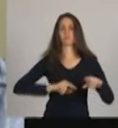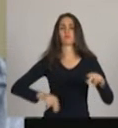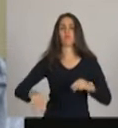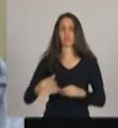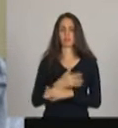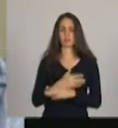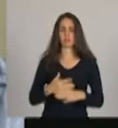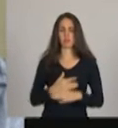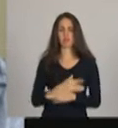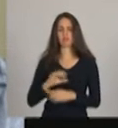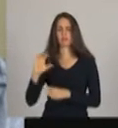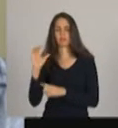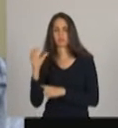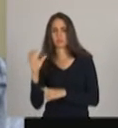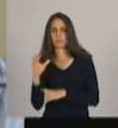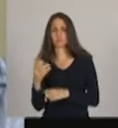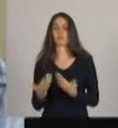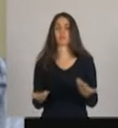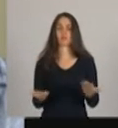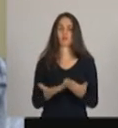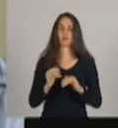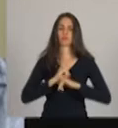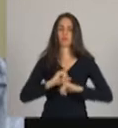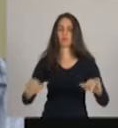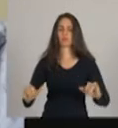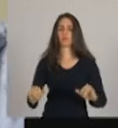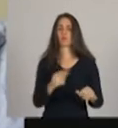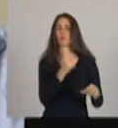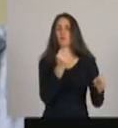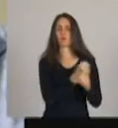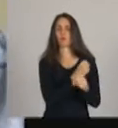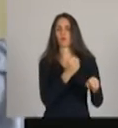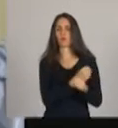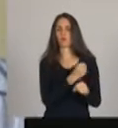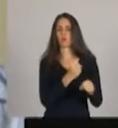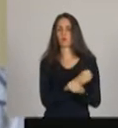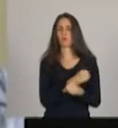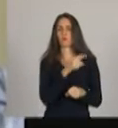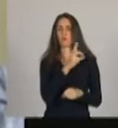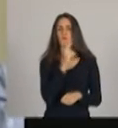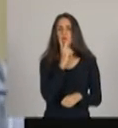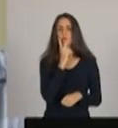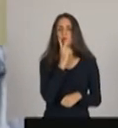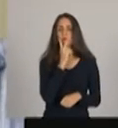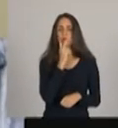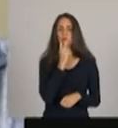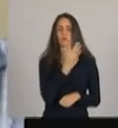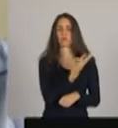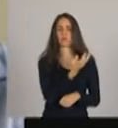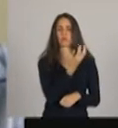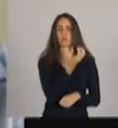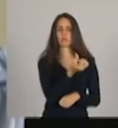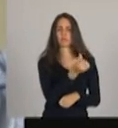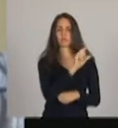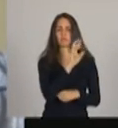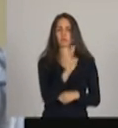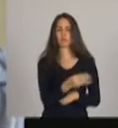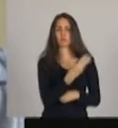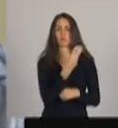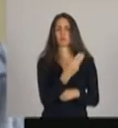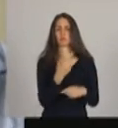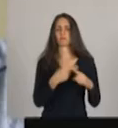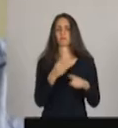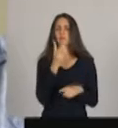Cariacica. Hoje foi falado aqui da obra do Portal do Príncipe, mais de 46 milhões, mas tem diversas obras no